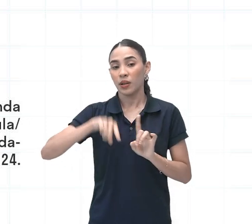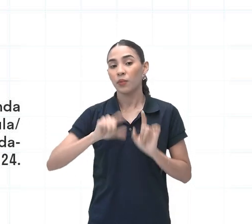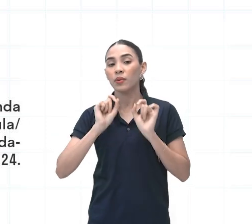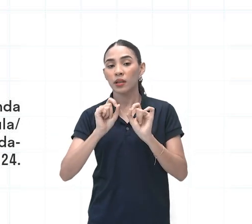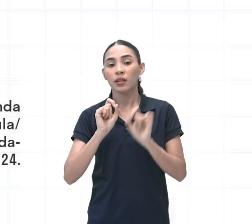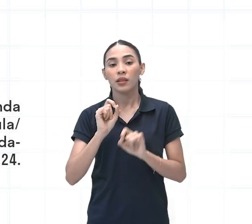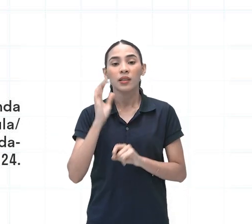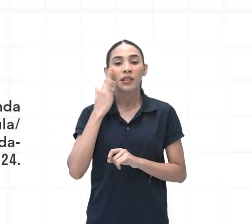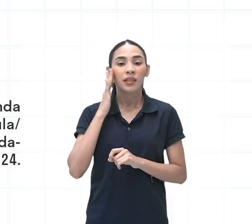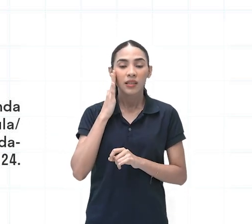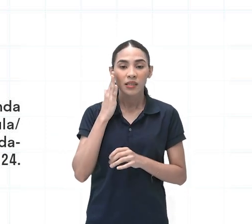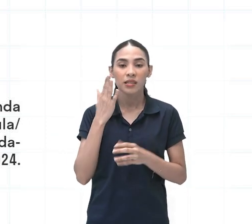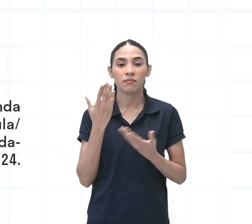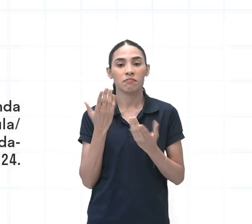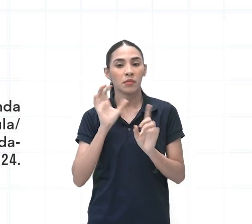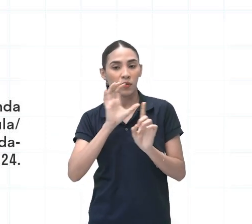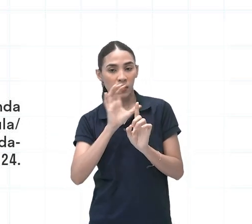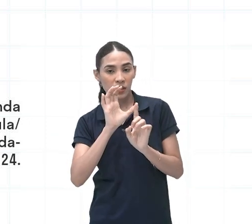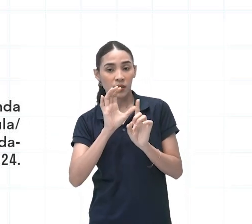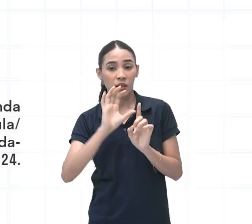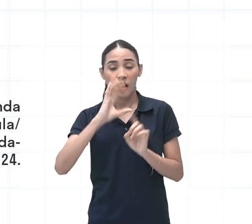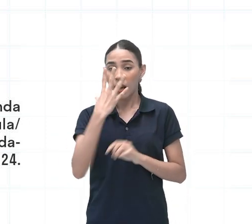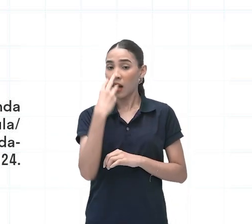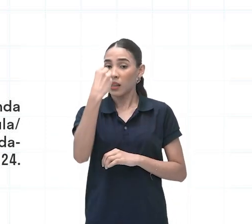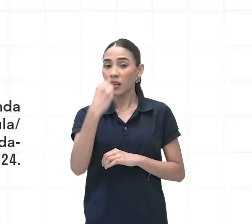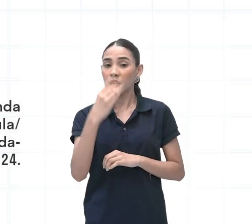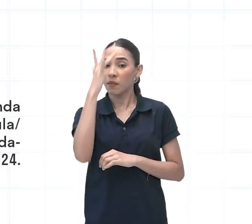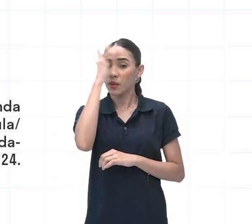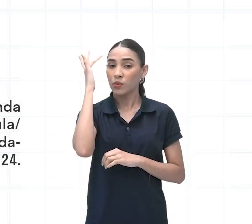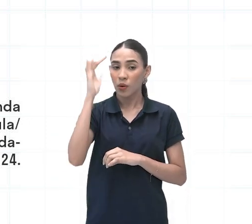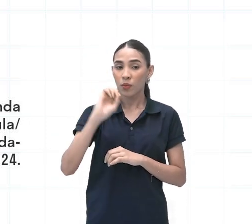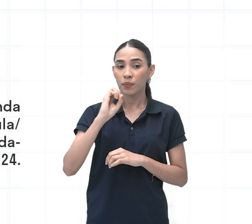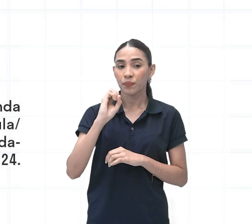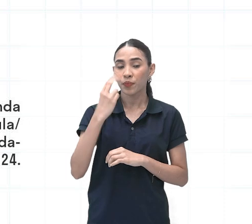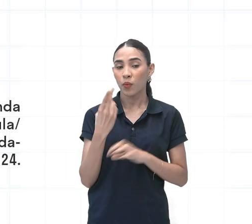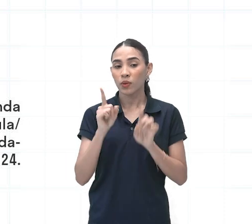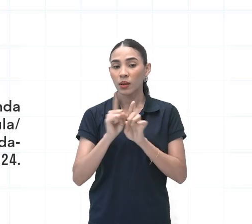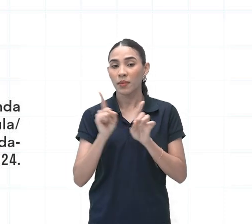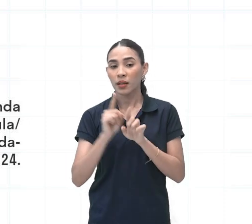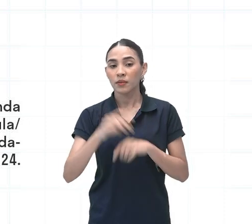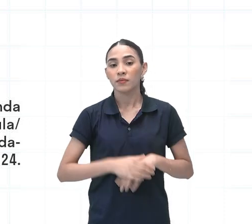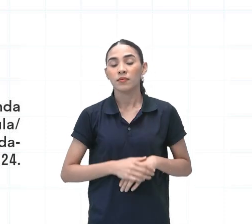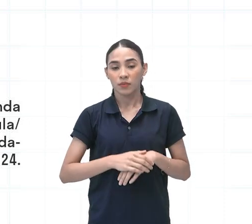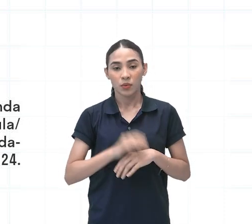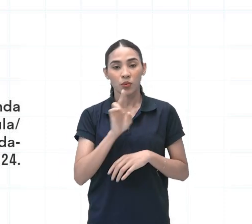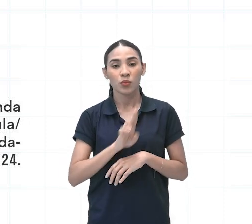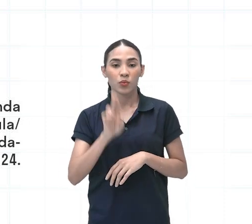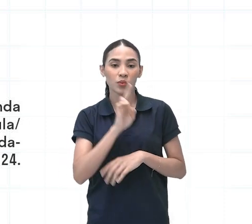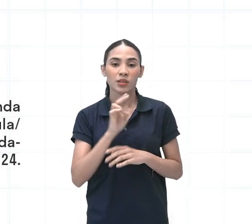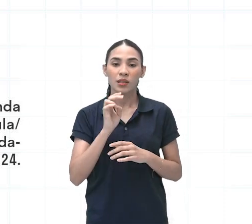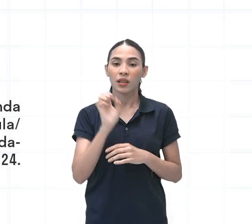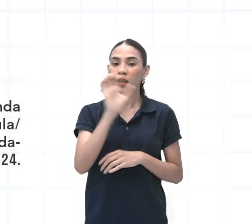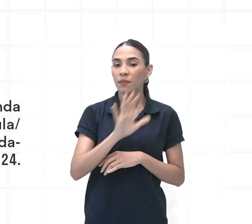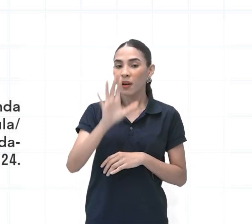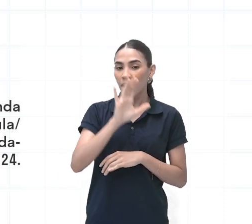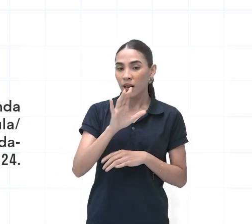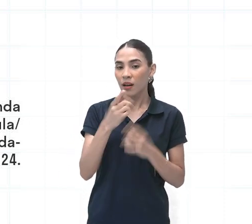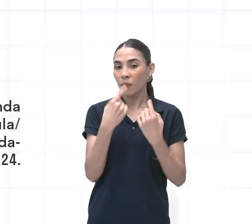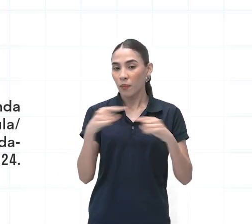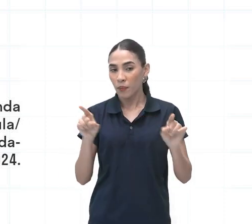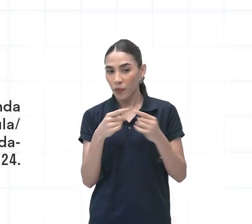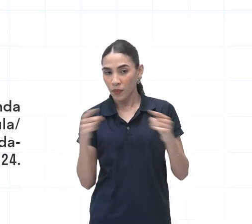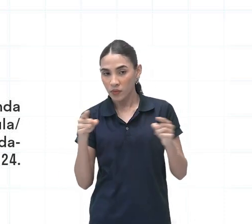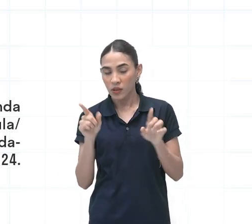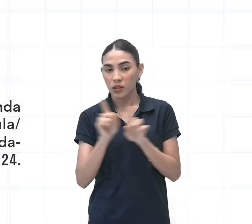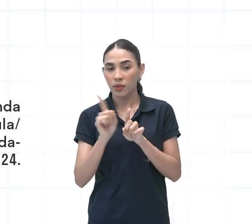mensagem pretende sensibilizar, atrair o leitor, para tanto faz usos de imagens,